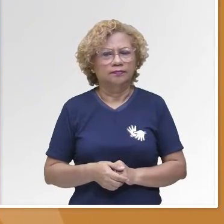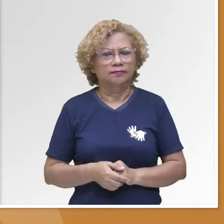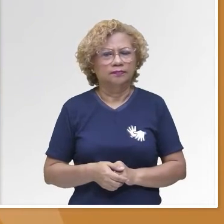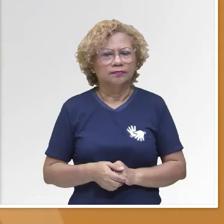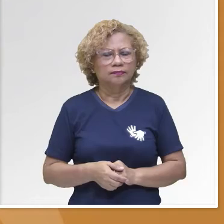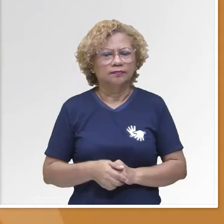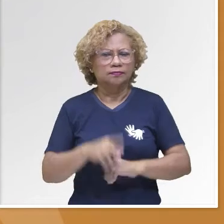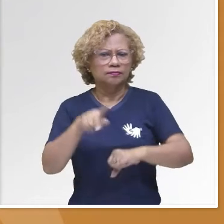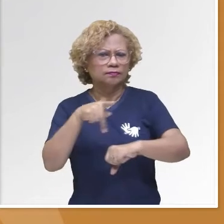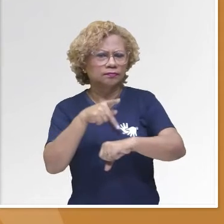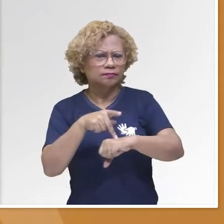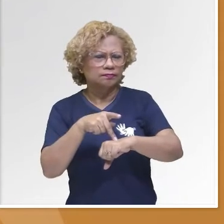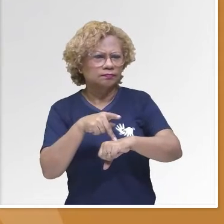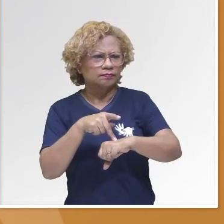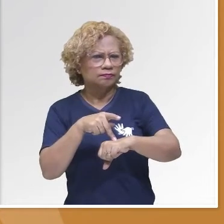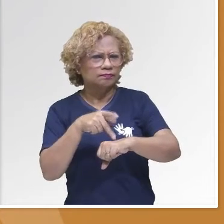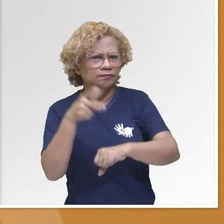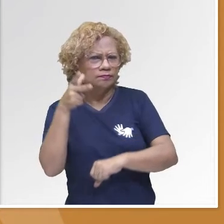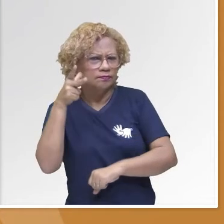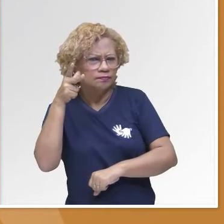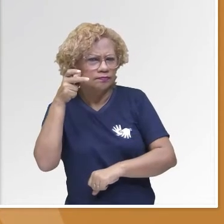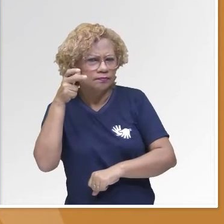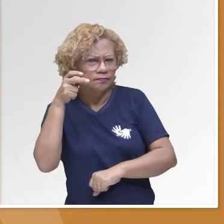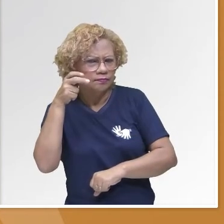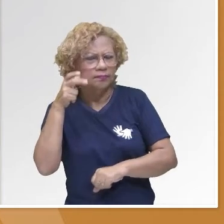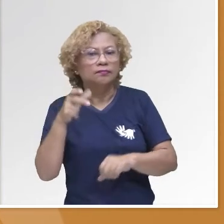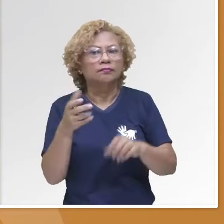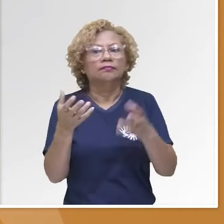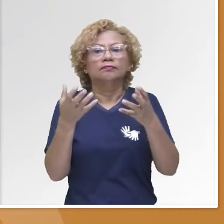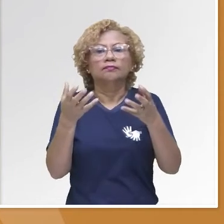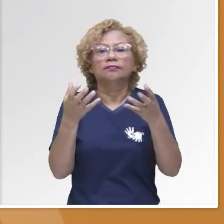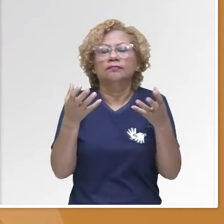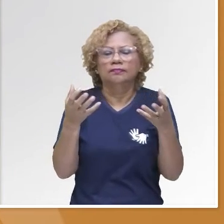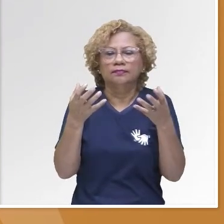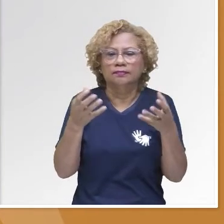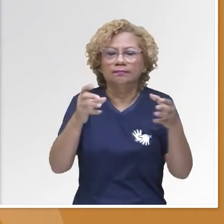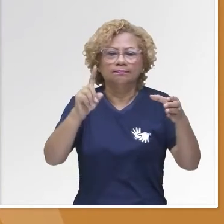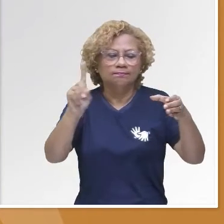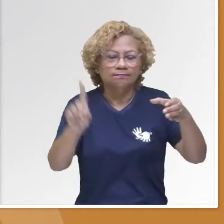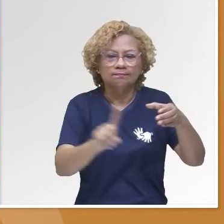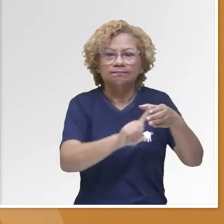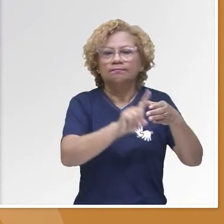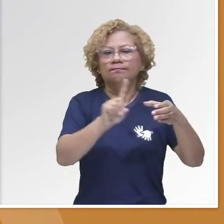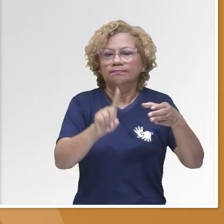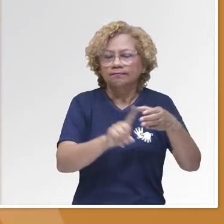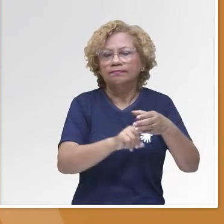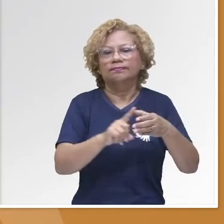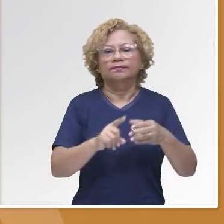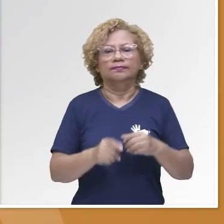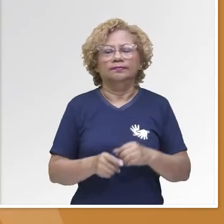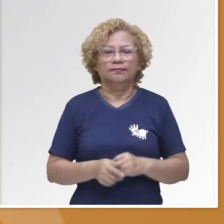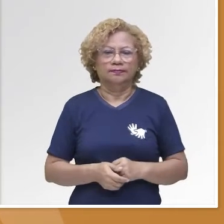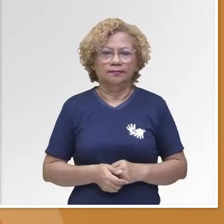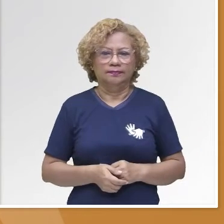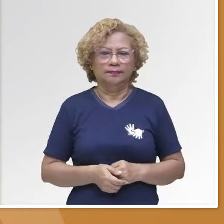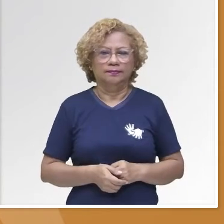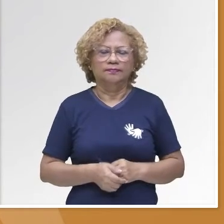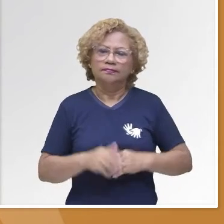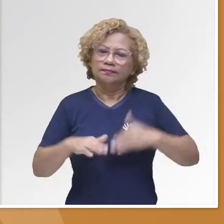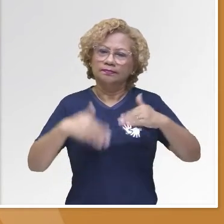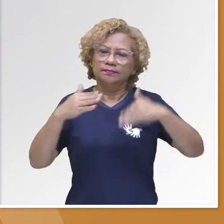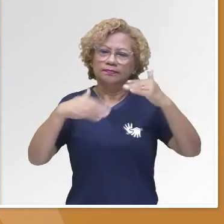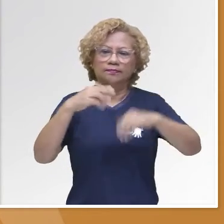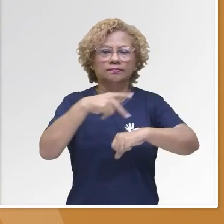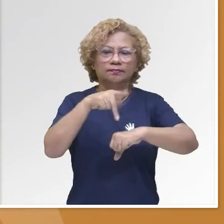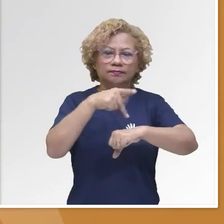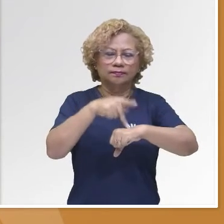outros países que quiseram se juntar com os países que poderiam estar próximos a eles para ocorrer esse